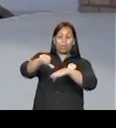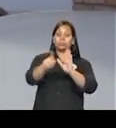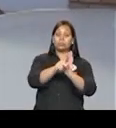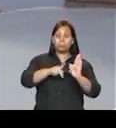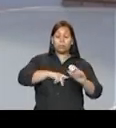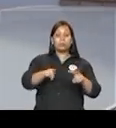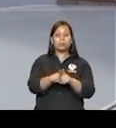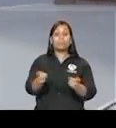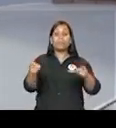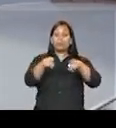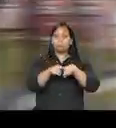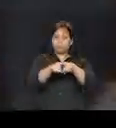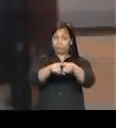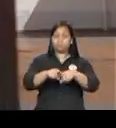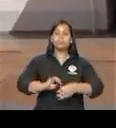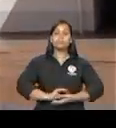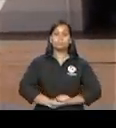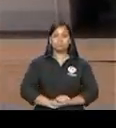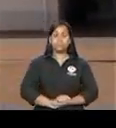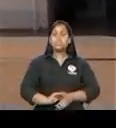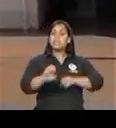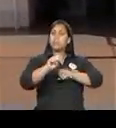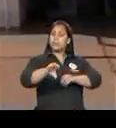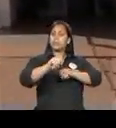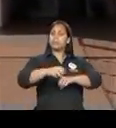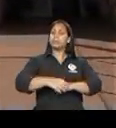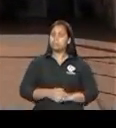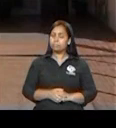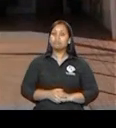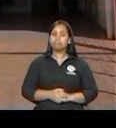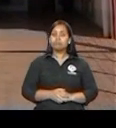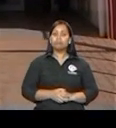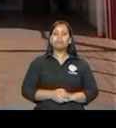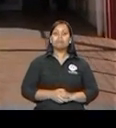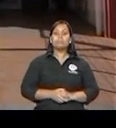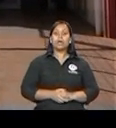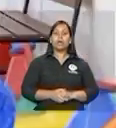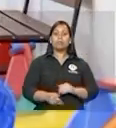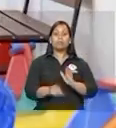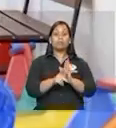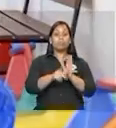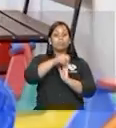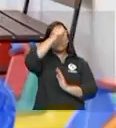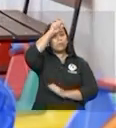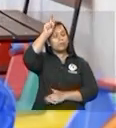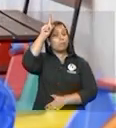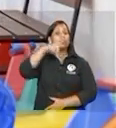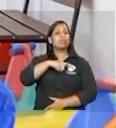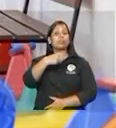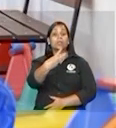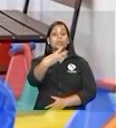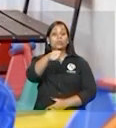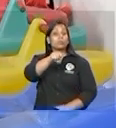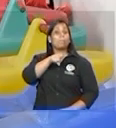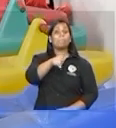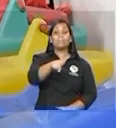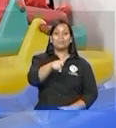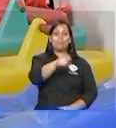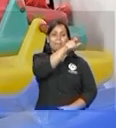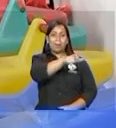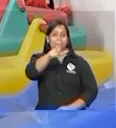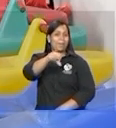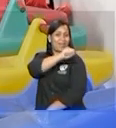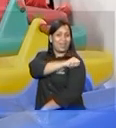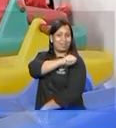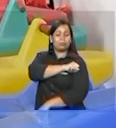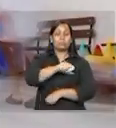e conveniadas. Na educação, a rede municipal de ensino atende 38 mil alunos, com escolas de